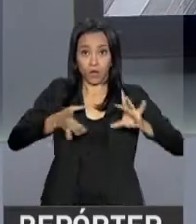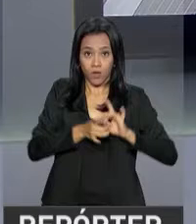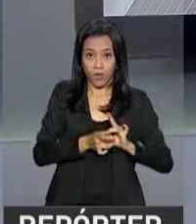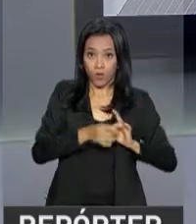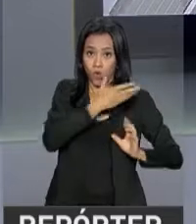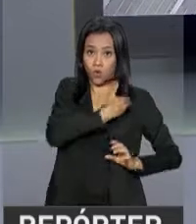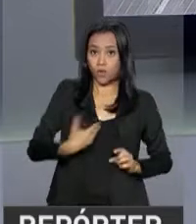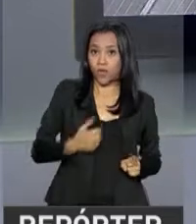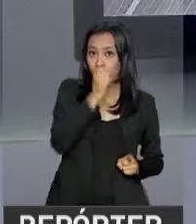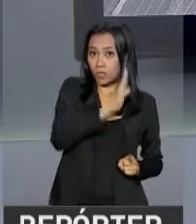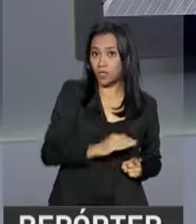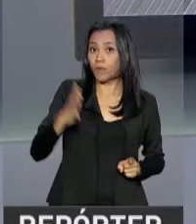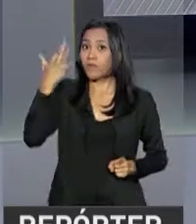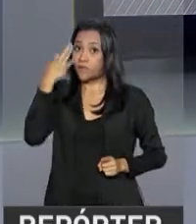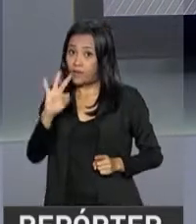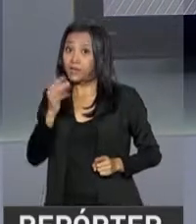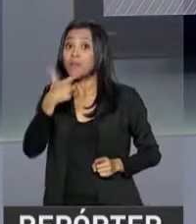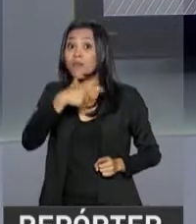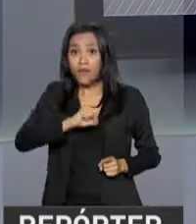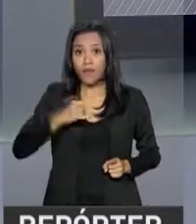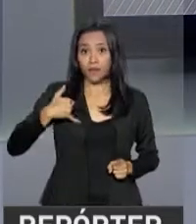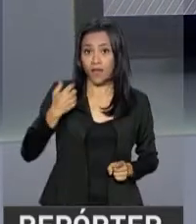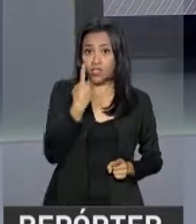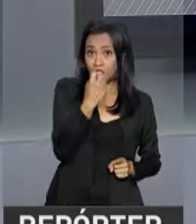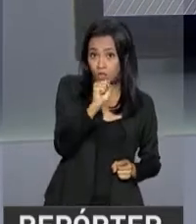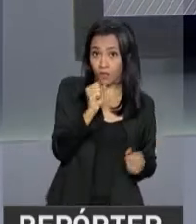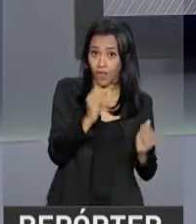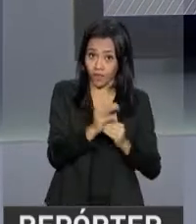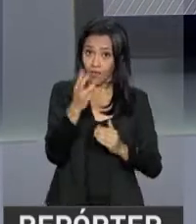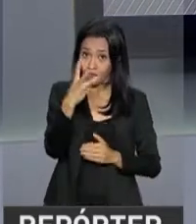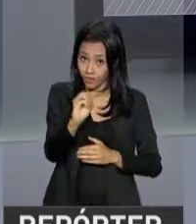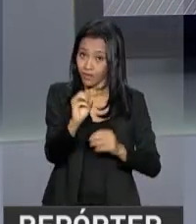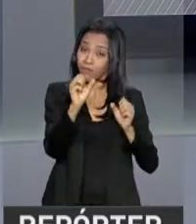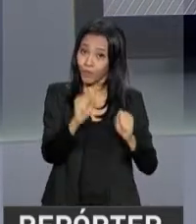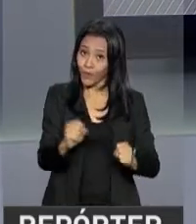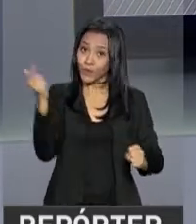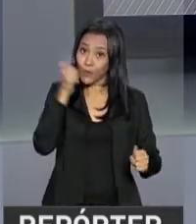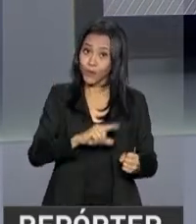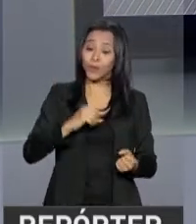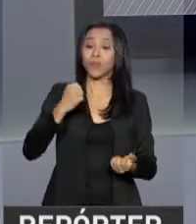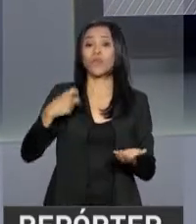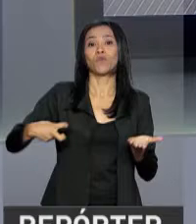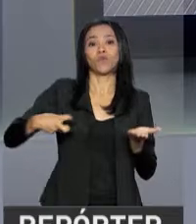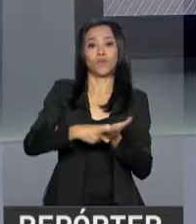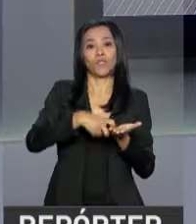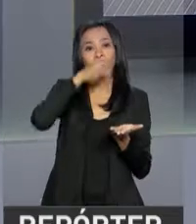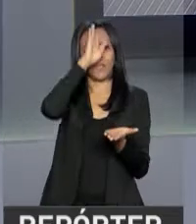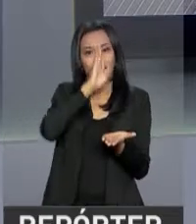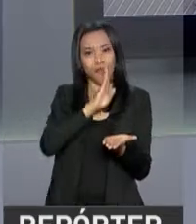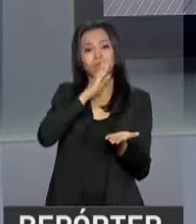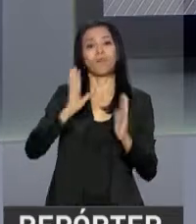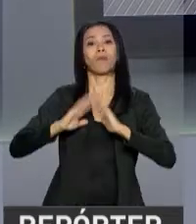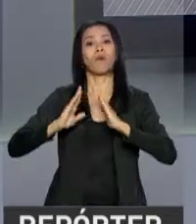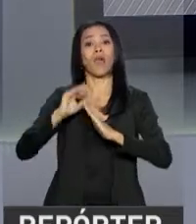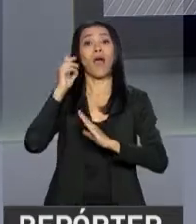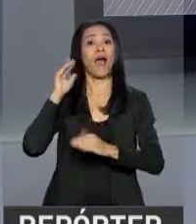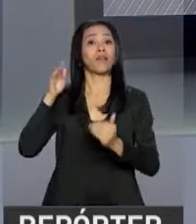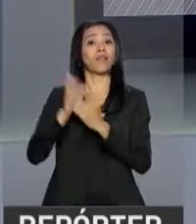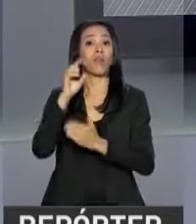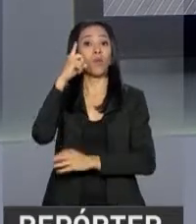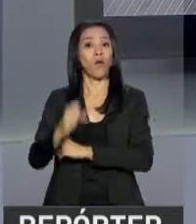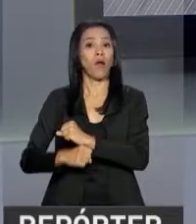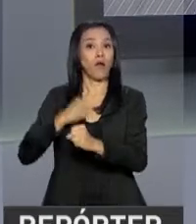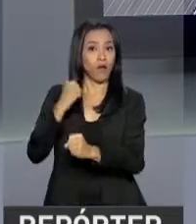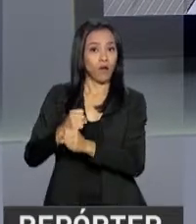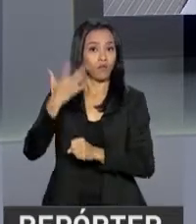e francês quem tiver de 18 a 30 anos pode conseguir um visto gratuito para viver até um ano na frança o